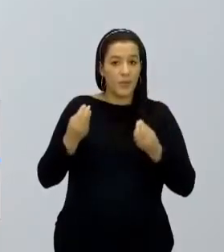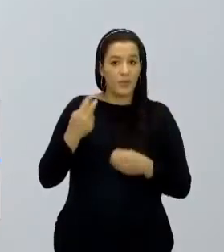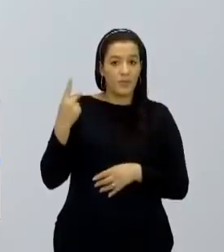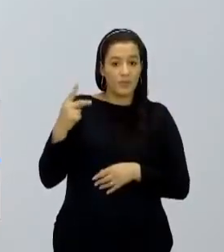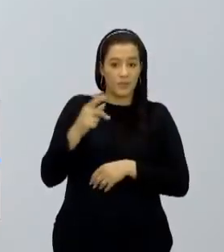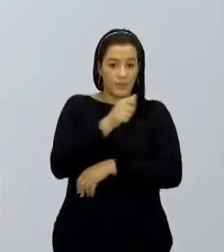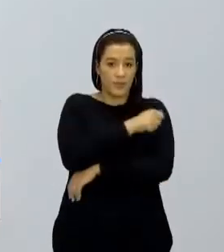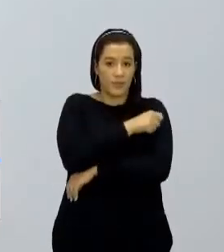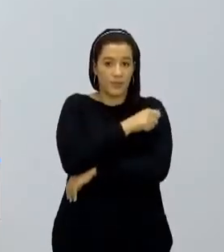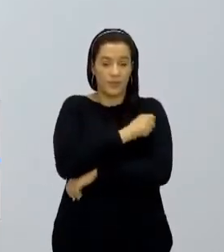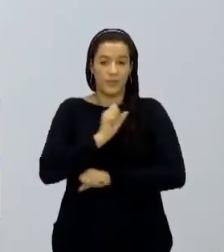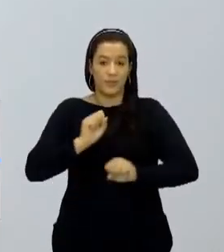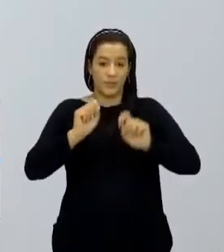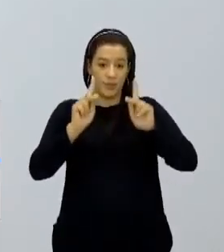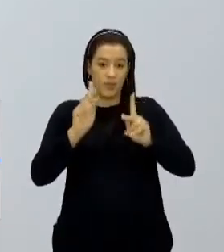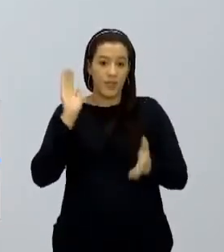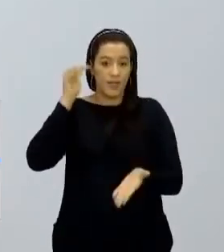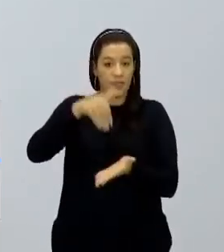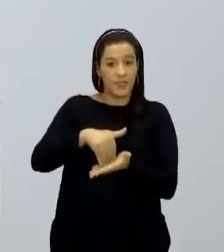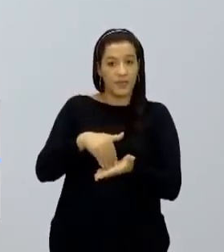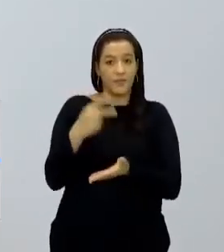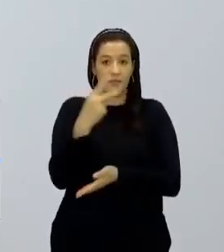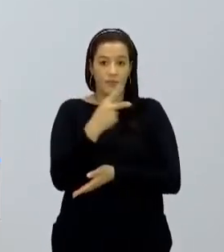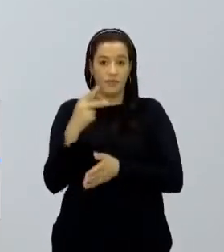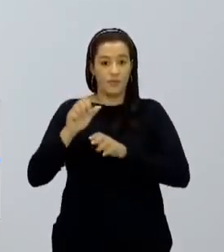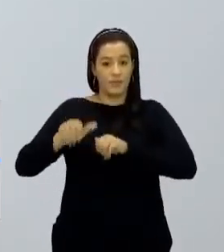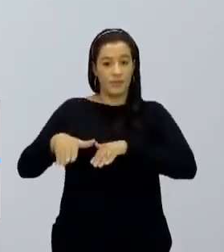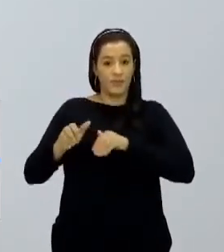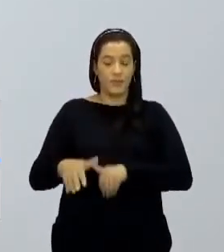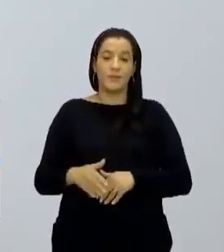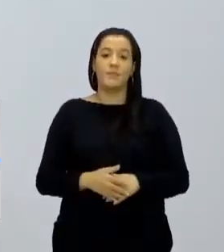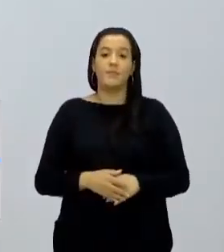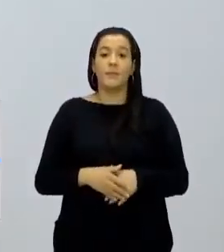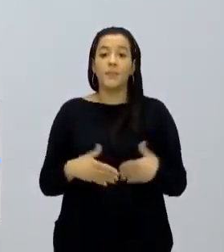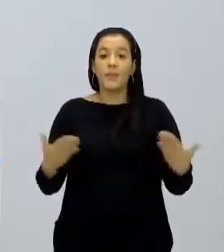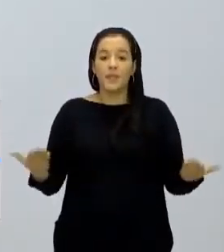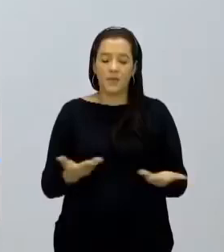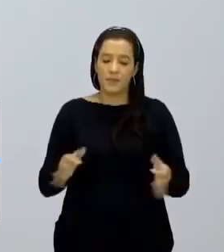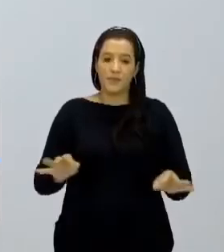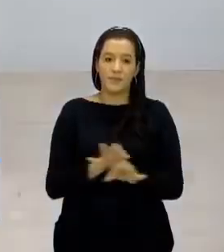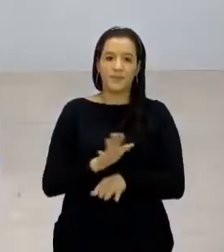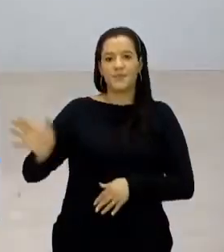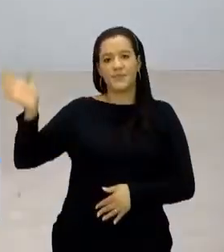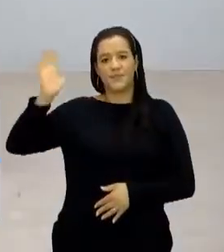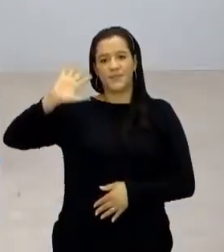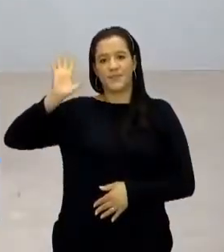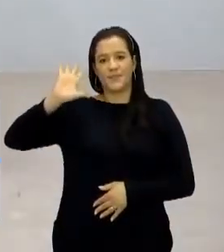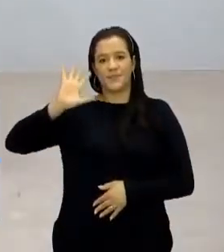alunado. Tá ok? Até dia 22 de setembro, não esqueça. É isso aí, gente. A gente fica por aqui.